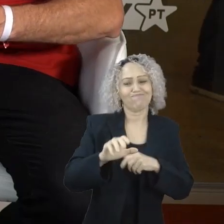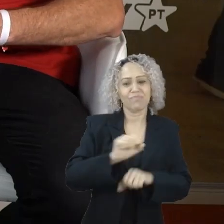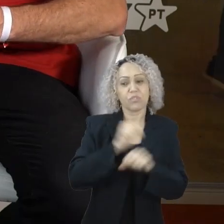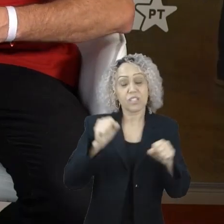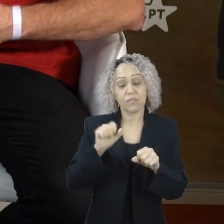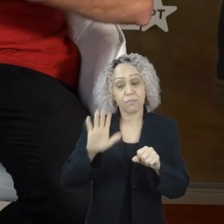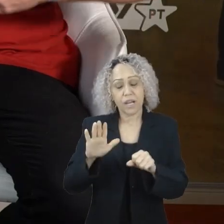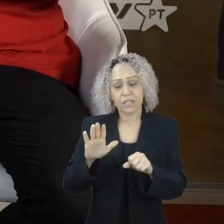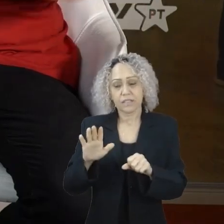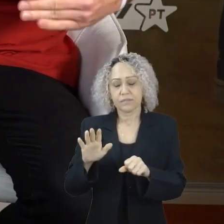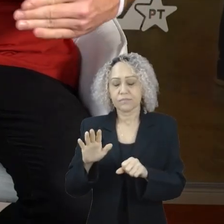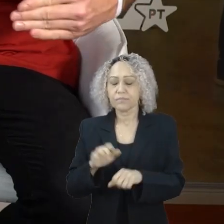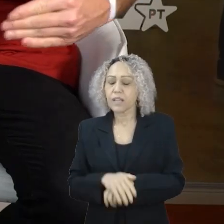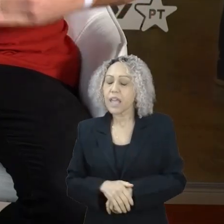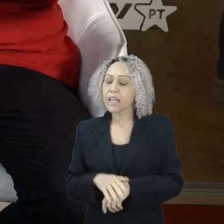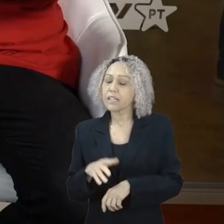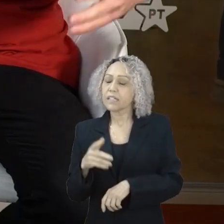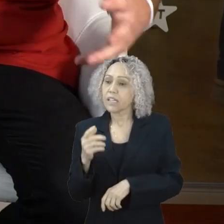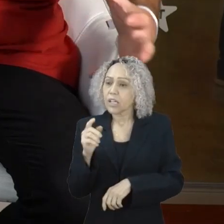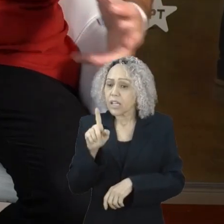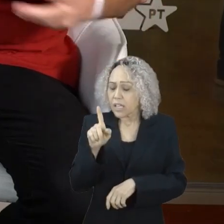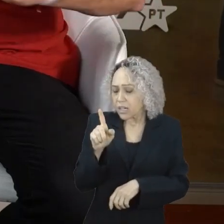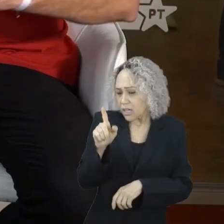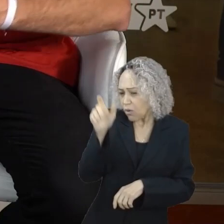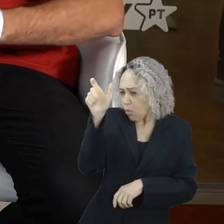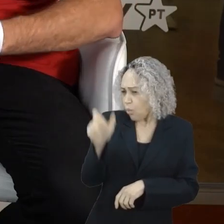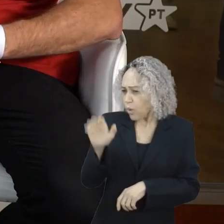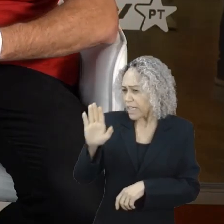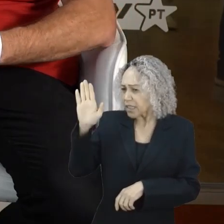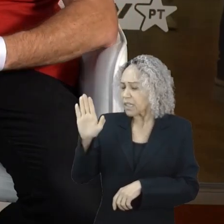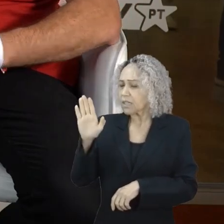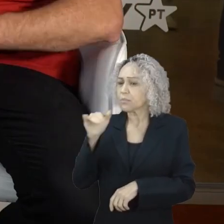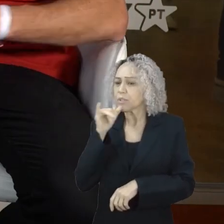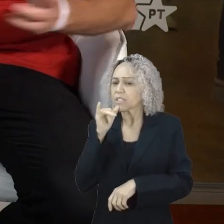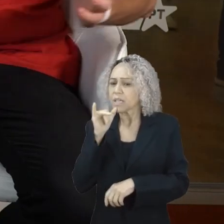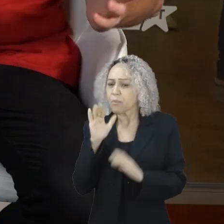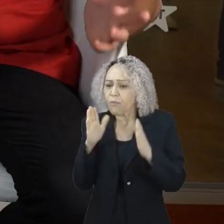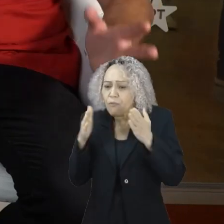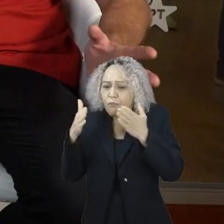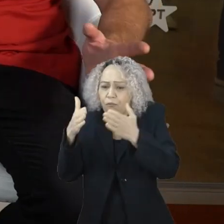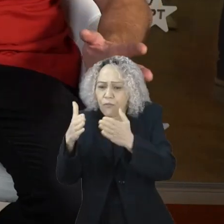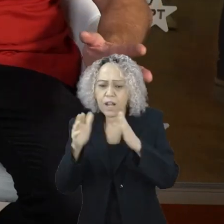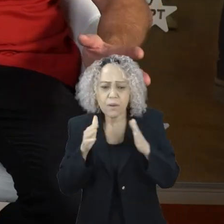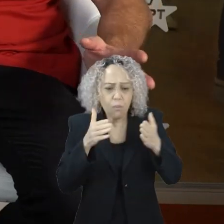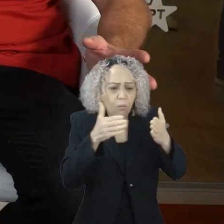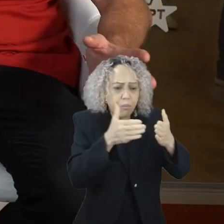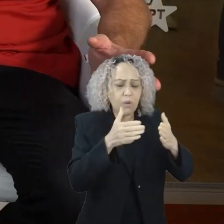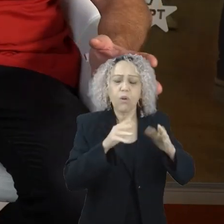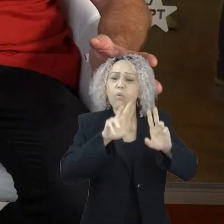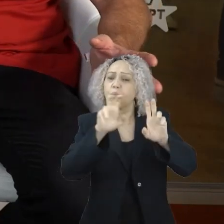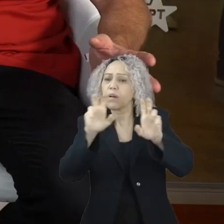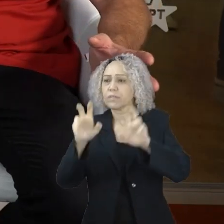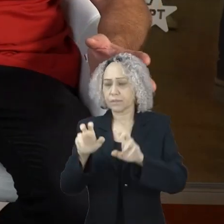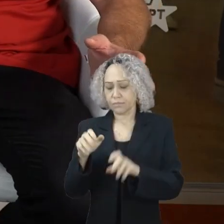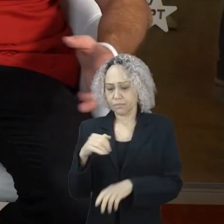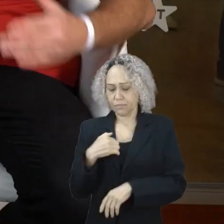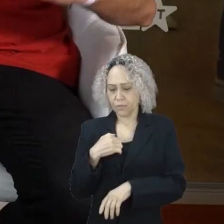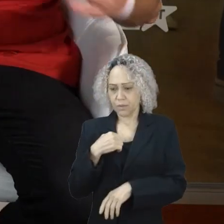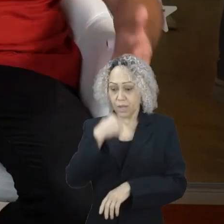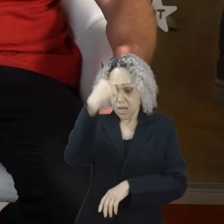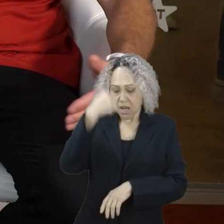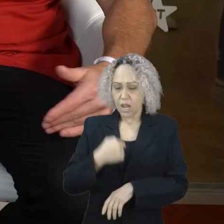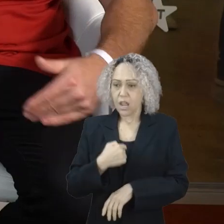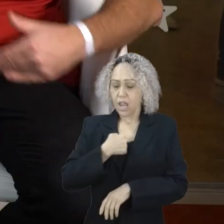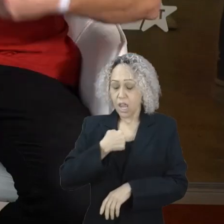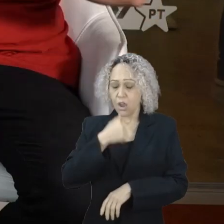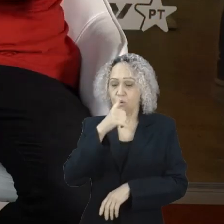educação, né, ele consegue falar para um público que vai acabar cativando. Eu sou apaixonado pela educação, né? Fui